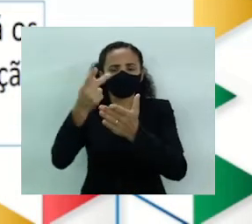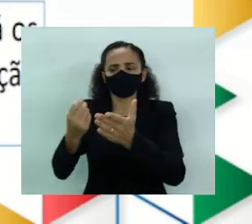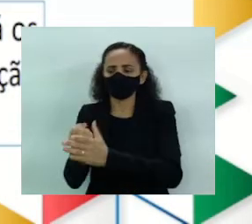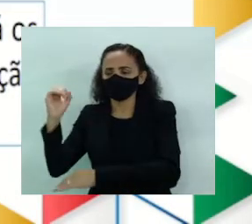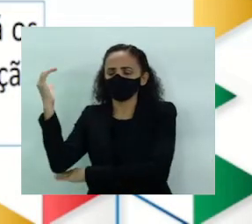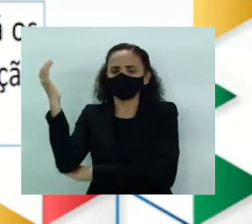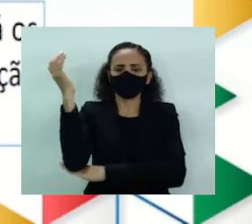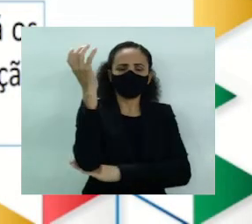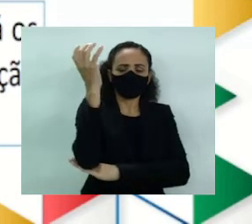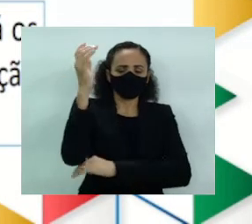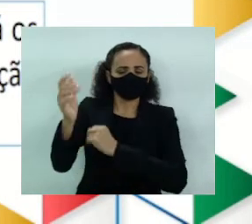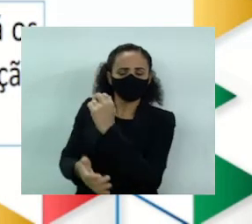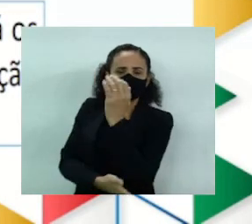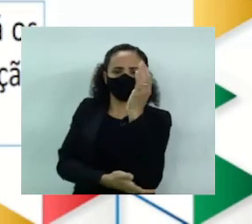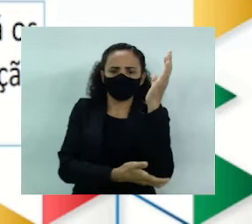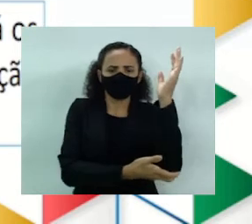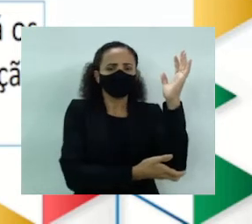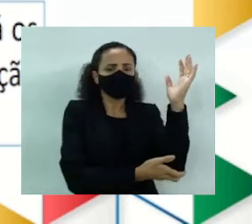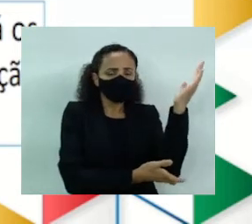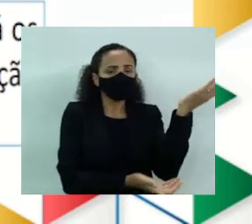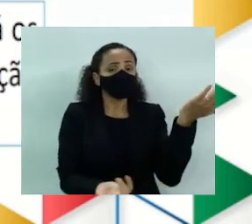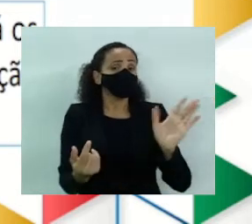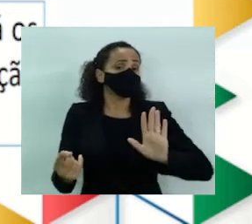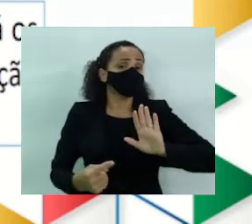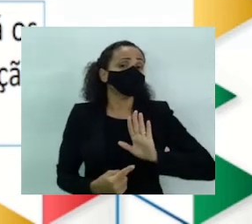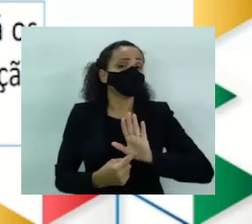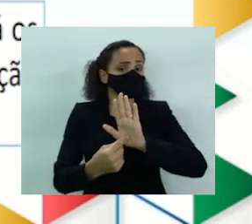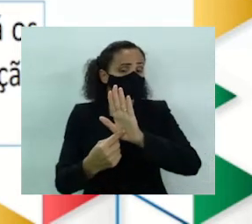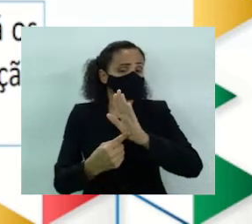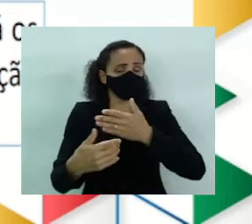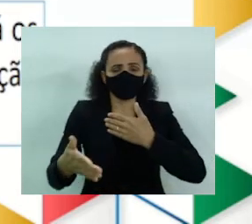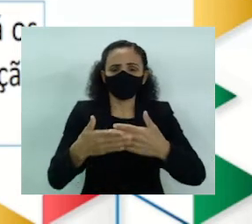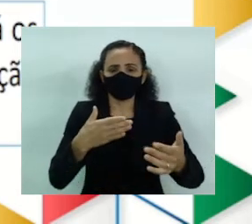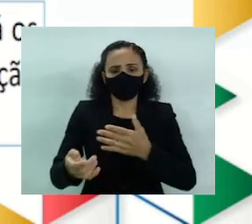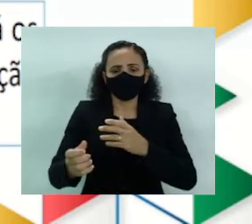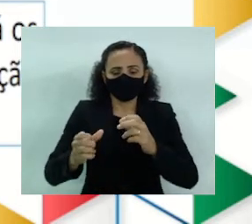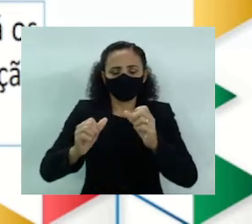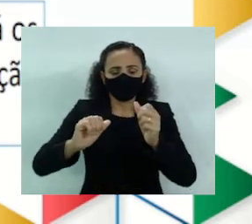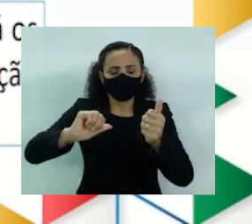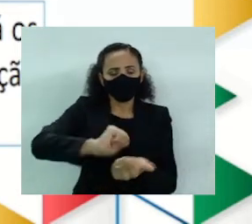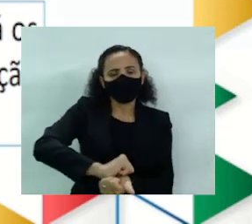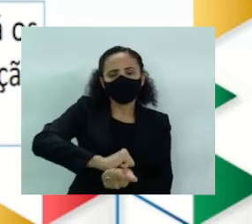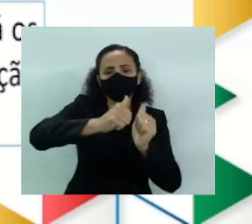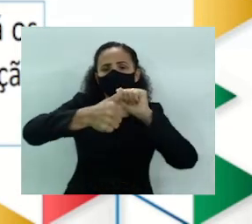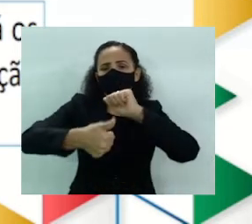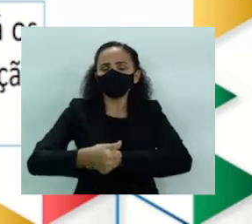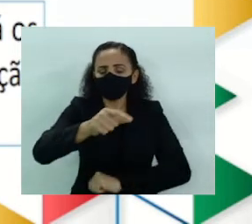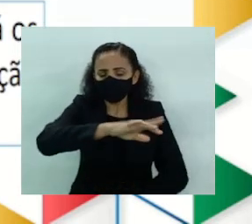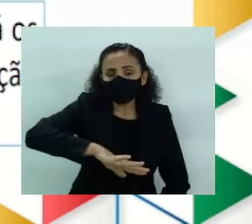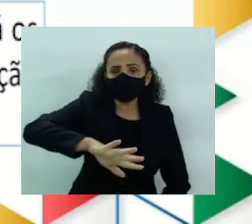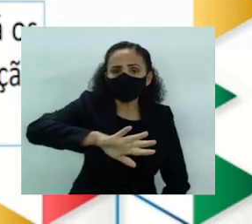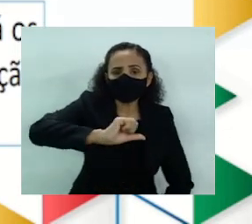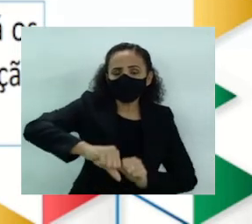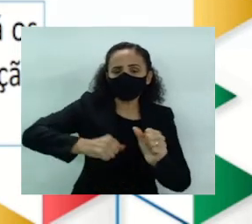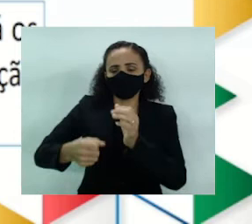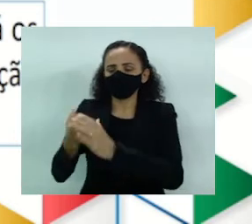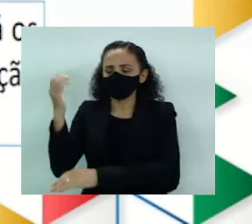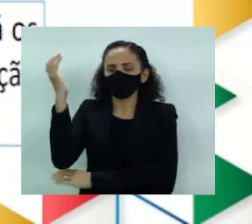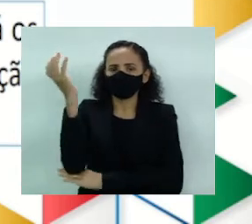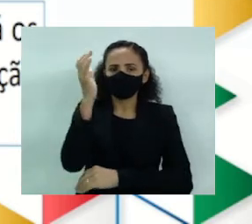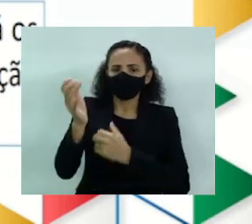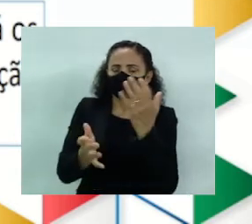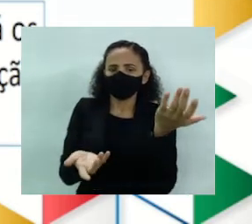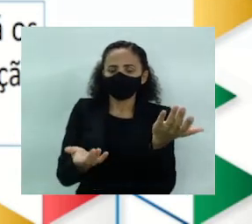O impacto ambiental, por definição, é qualquer alteração significativa no meio ambiente, sendo